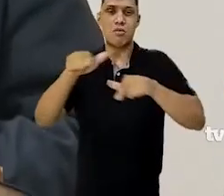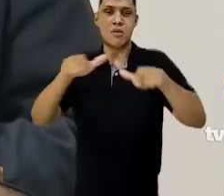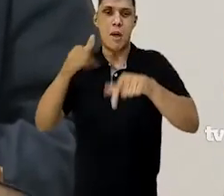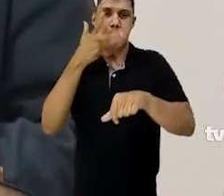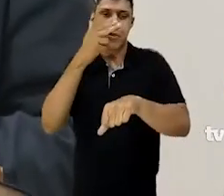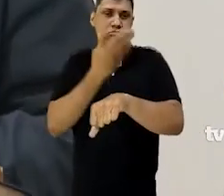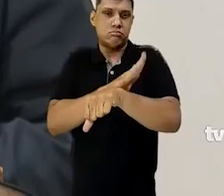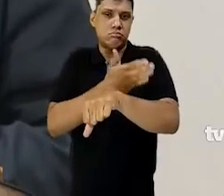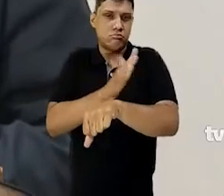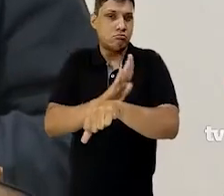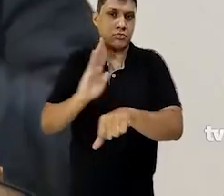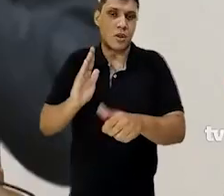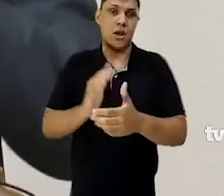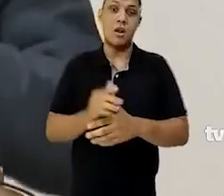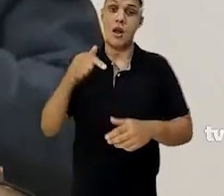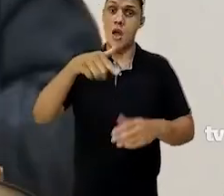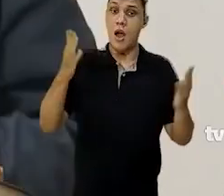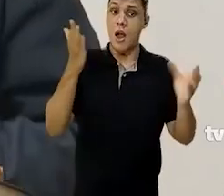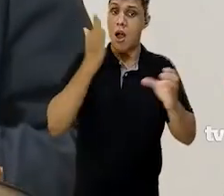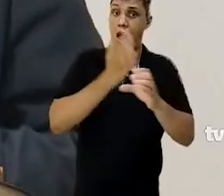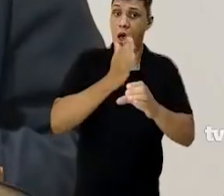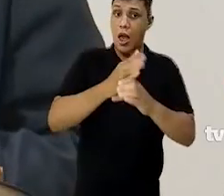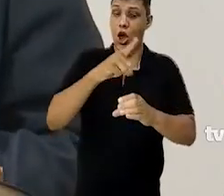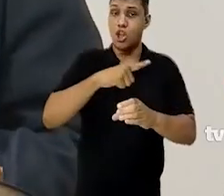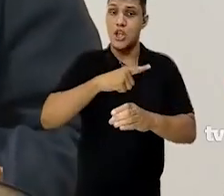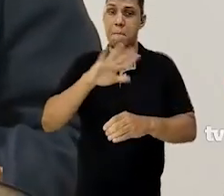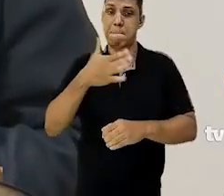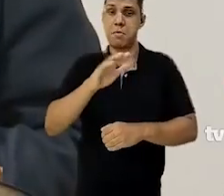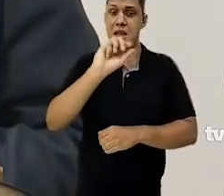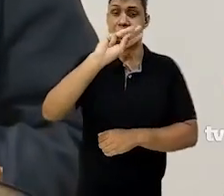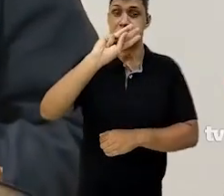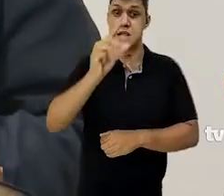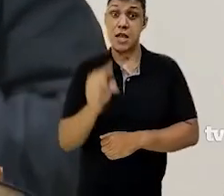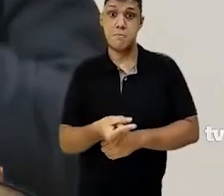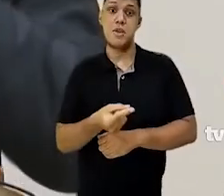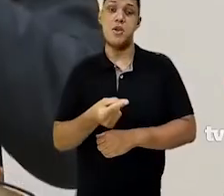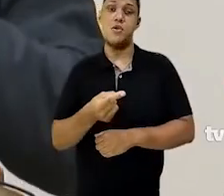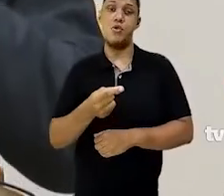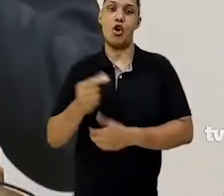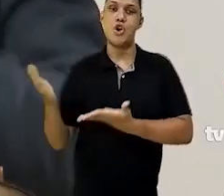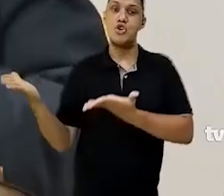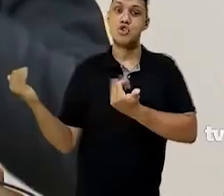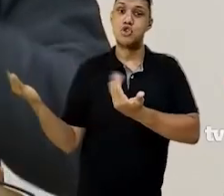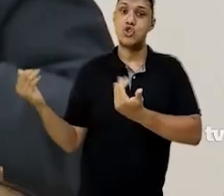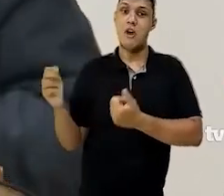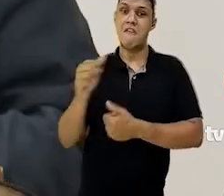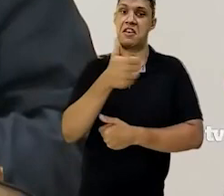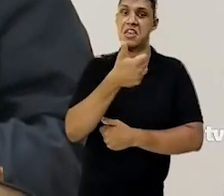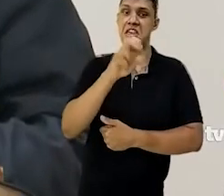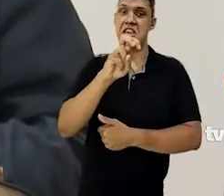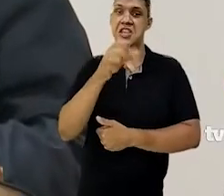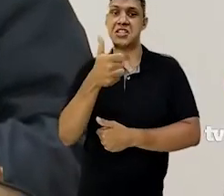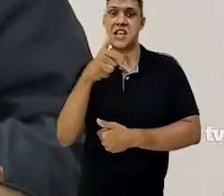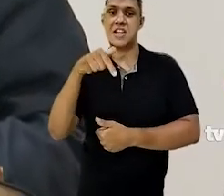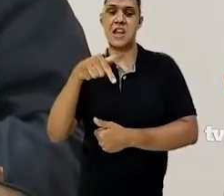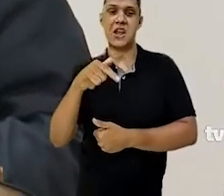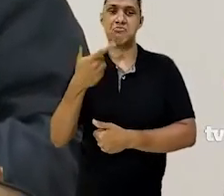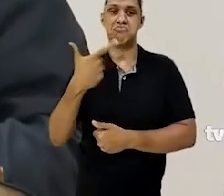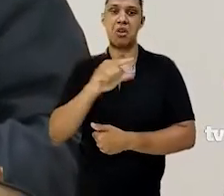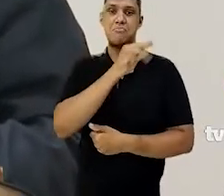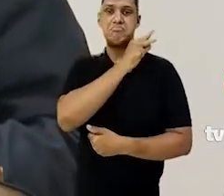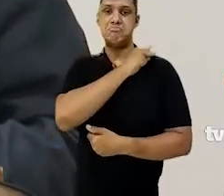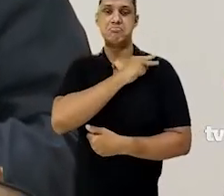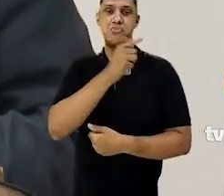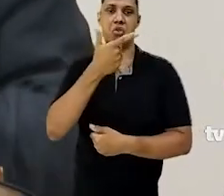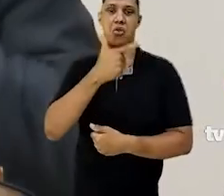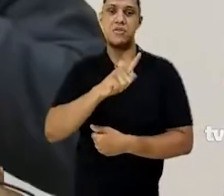mais. Caicó tem aproximadamente 3 mil jovens entre 15 e 17 anos que não, mais da metade não vai concluir o ensino médio na faixa